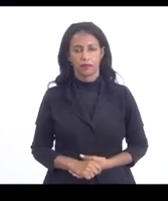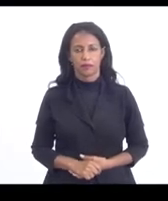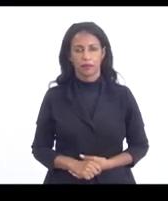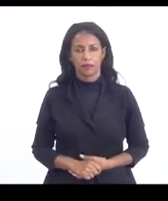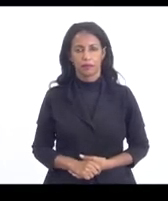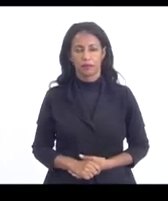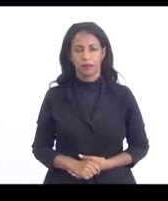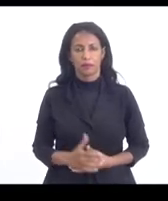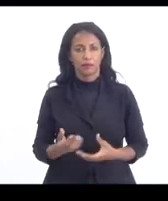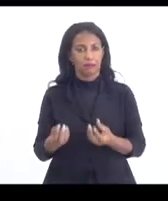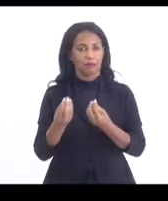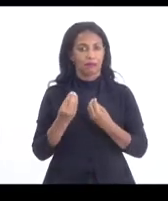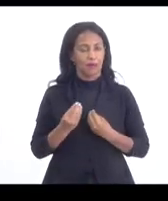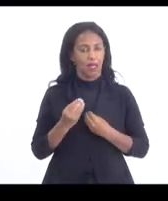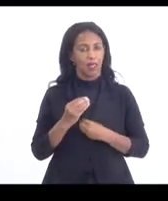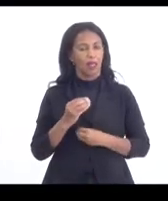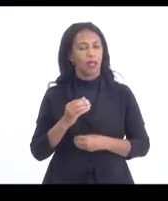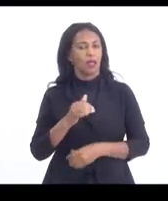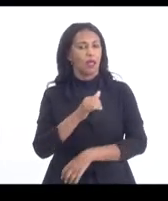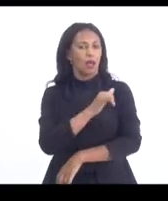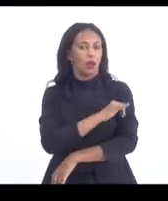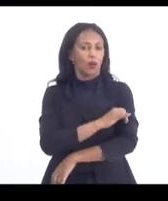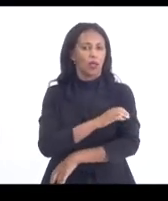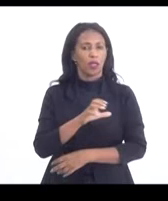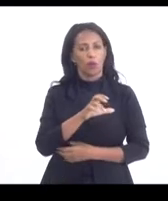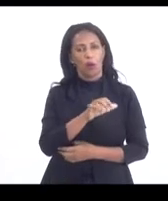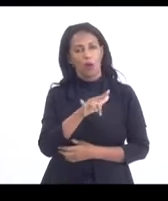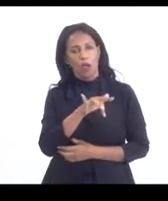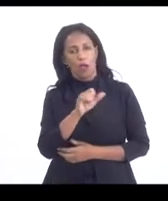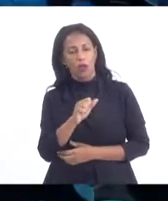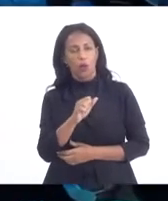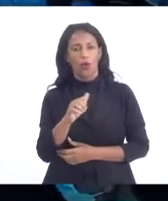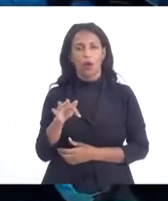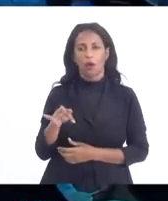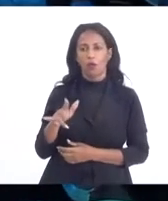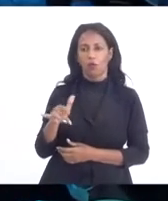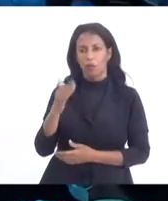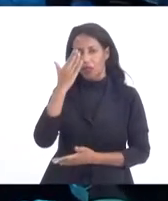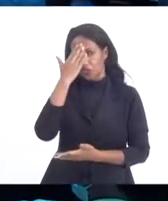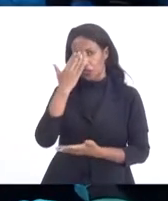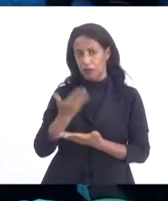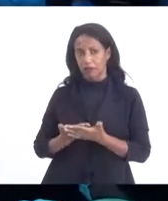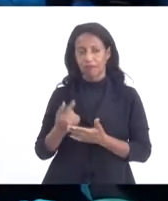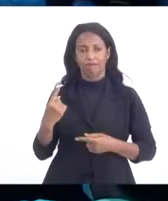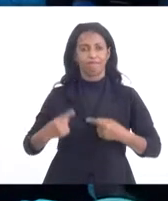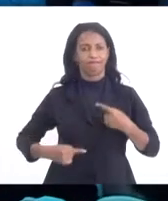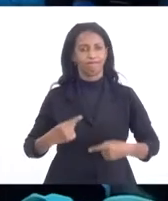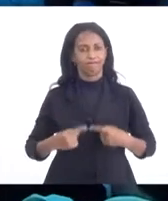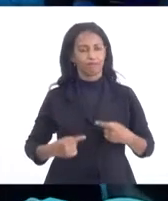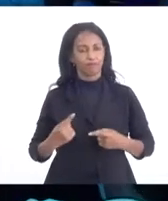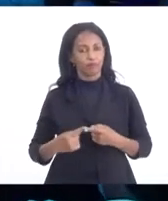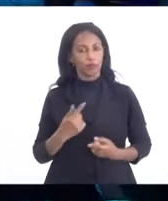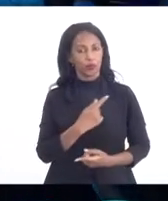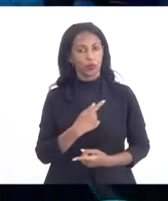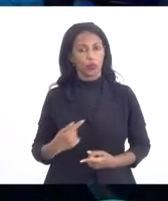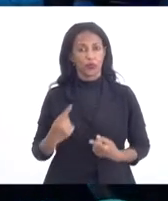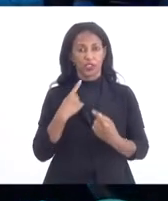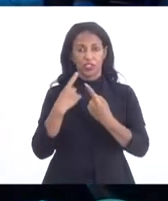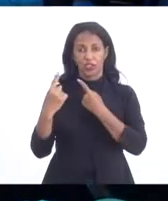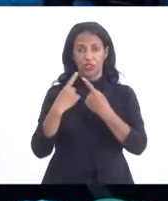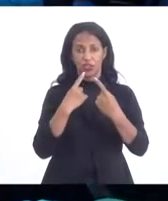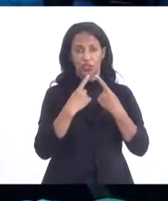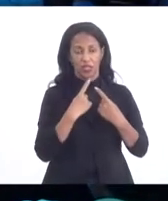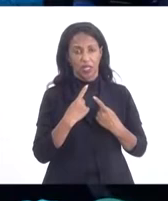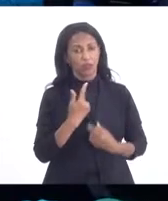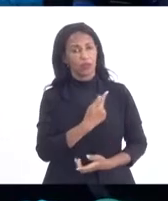Estima as cariocas, fluminense, a gente passou a acreditar novamente na política, porque é um governador de diálogo,